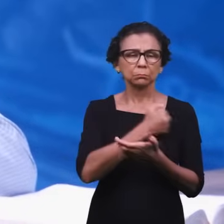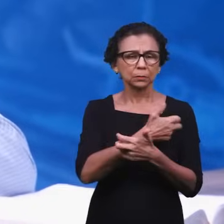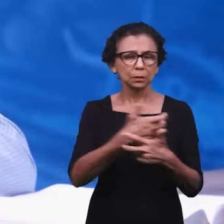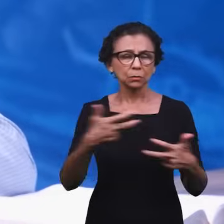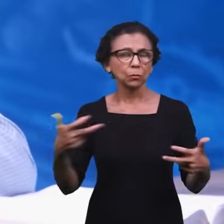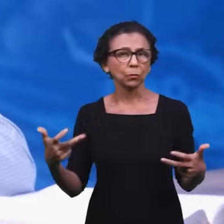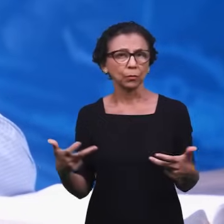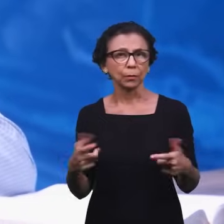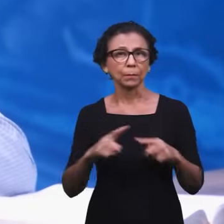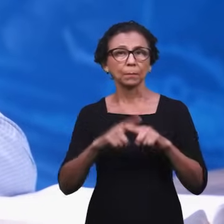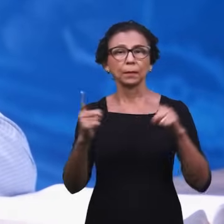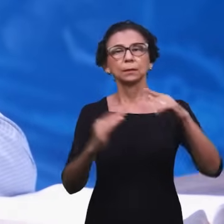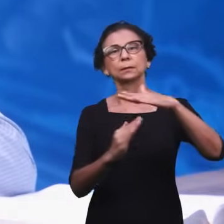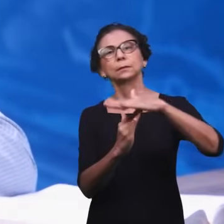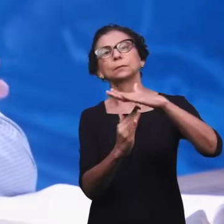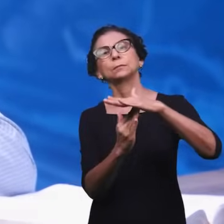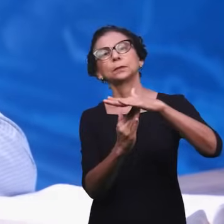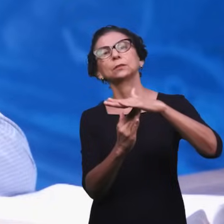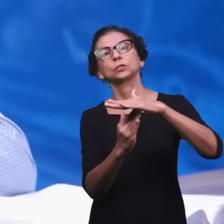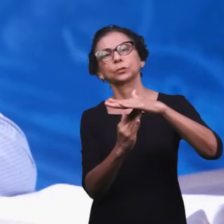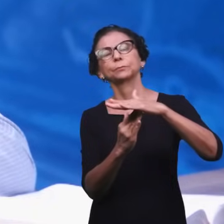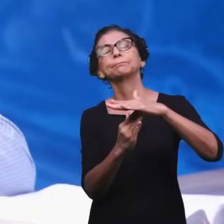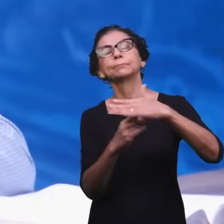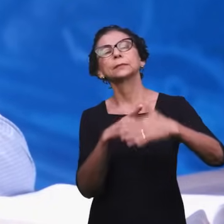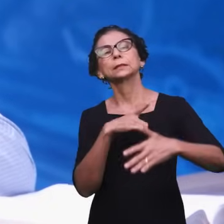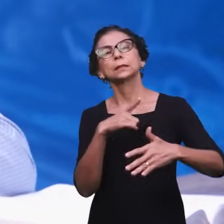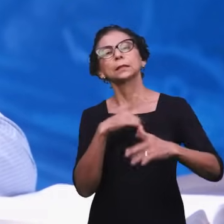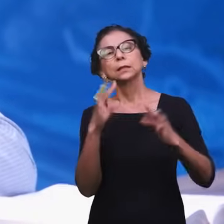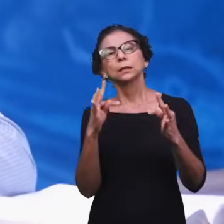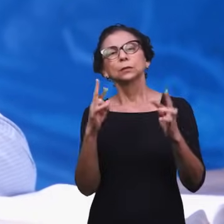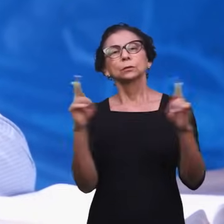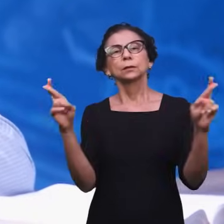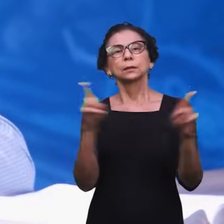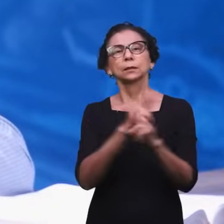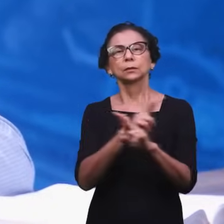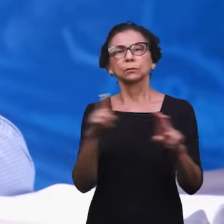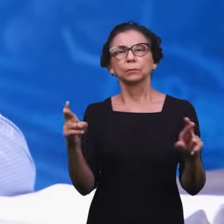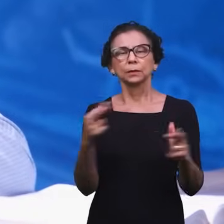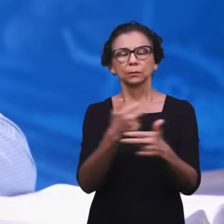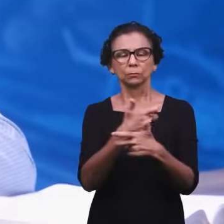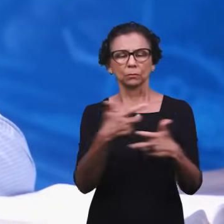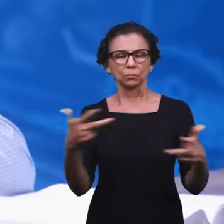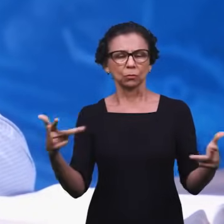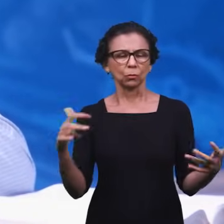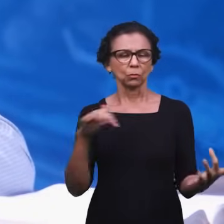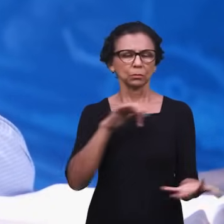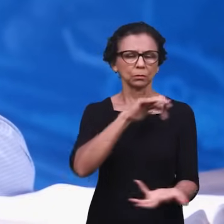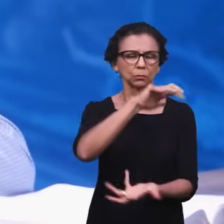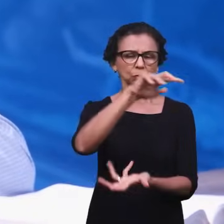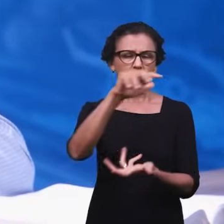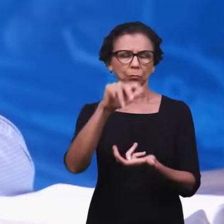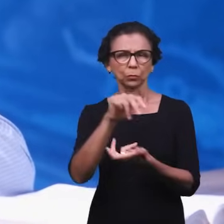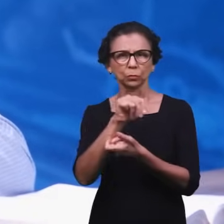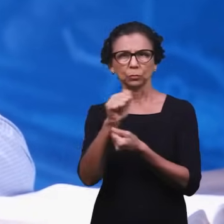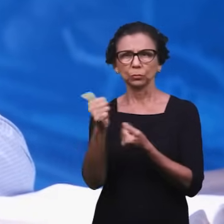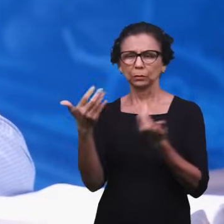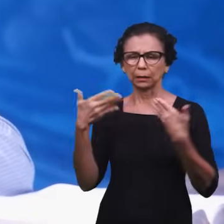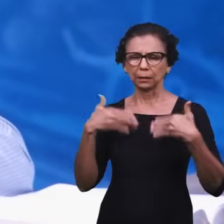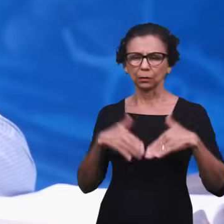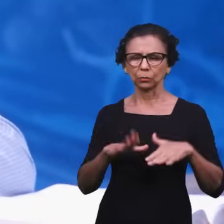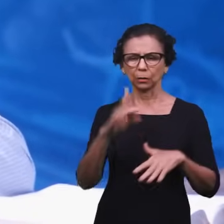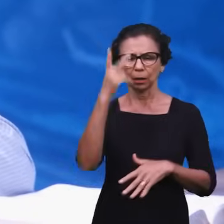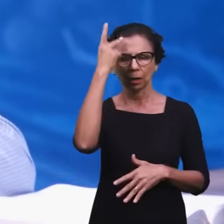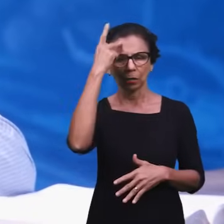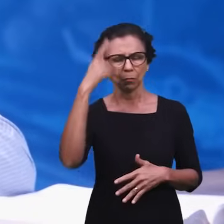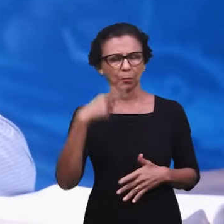limites. Tudo que se relaciona com aquilo que é passageiro, que é da natureza humana, que é da natureza deste